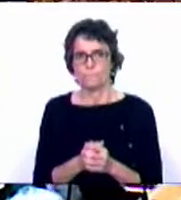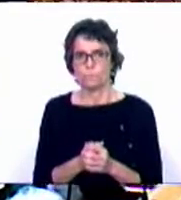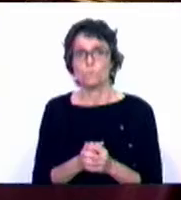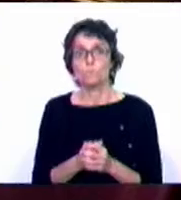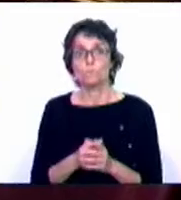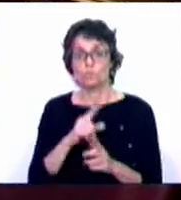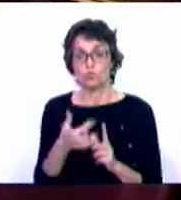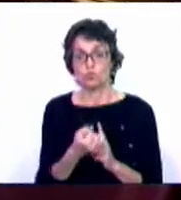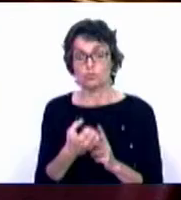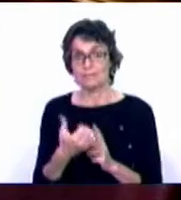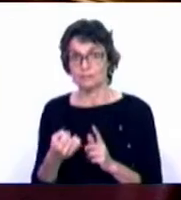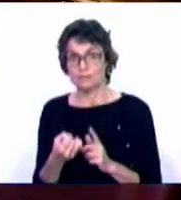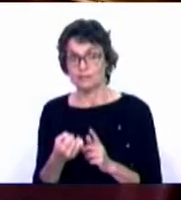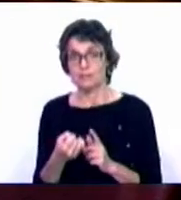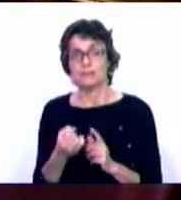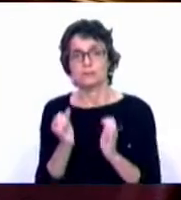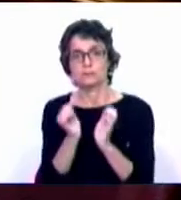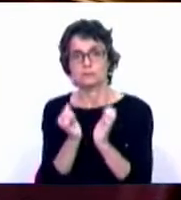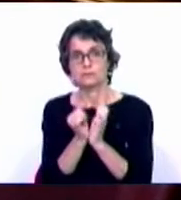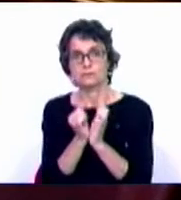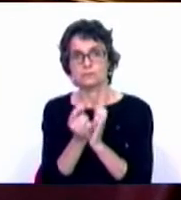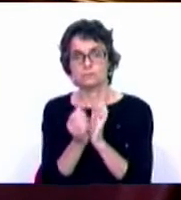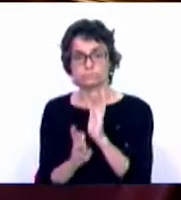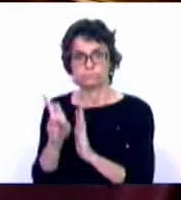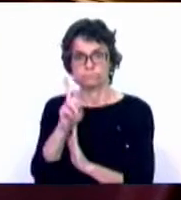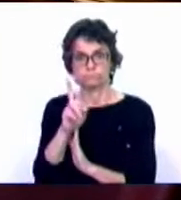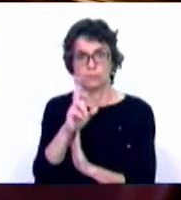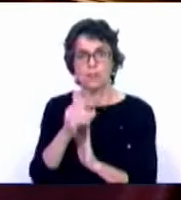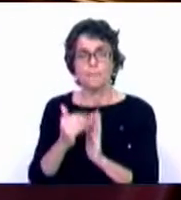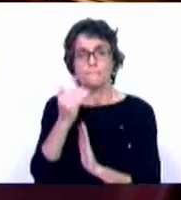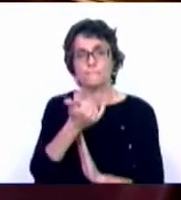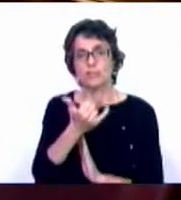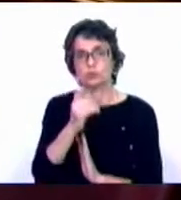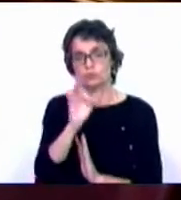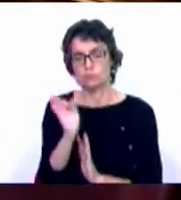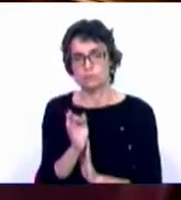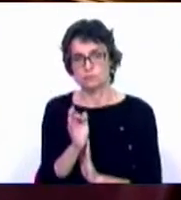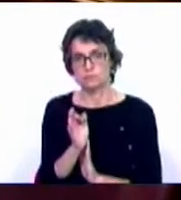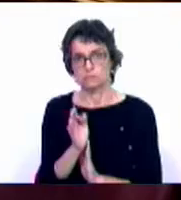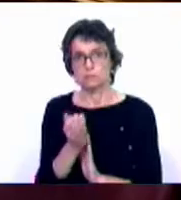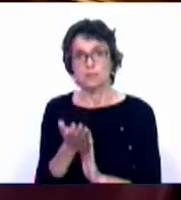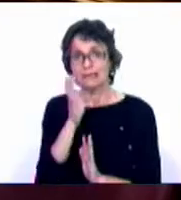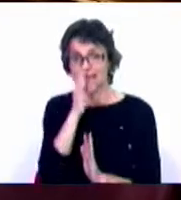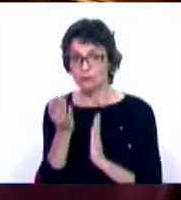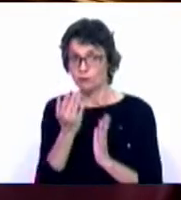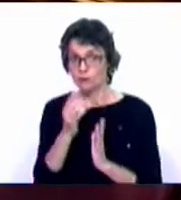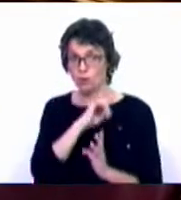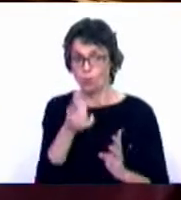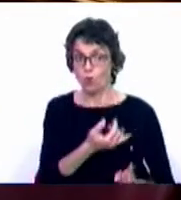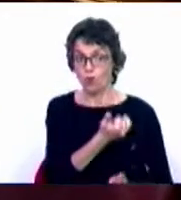Em 2020, a despesa da Segurança Social cresceu mais de 12%. Mas mesmo se compararmos com os